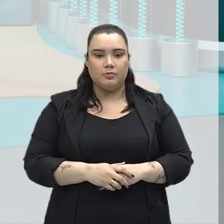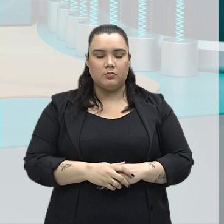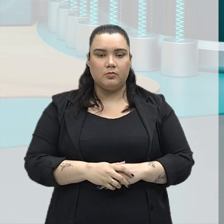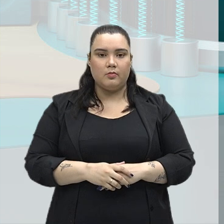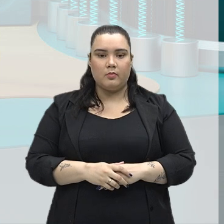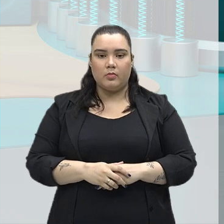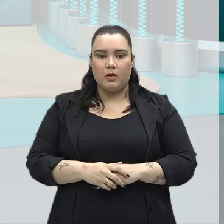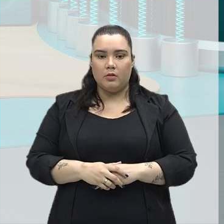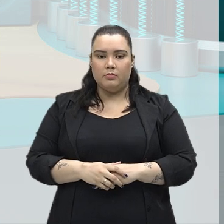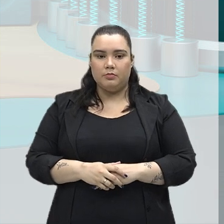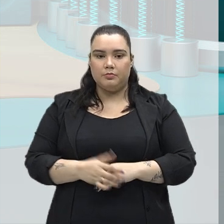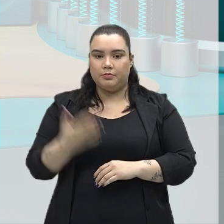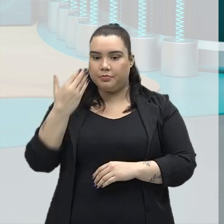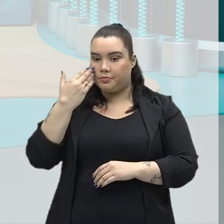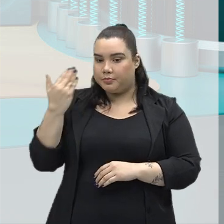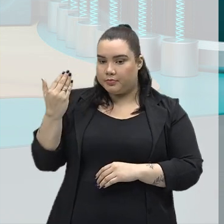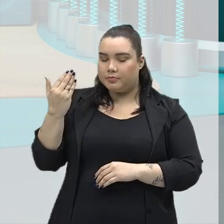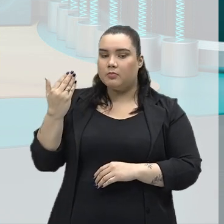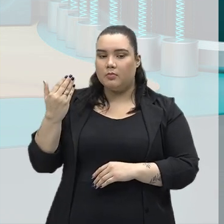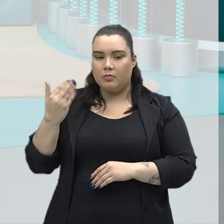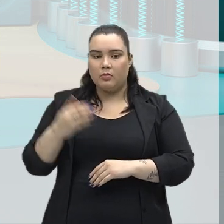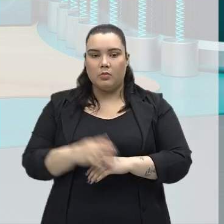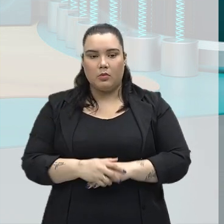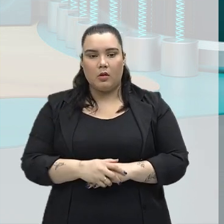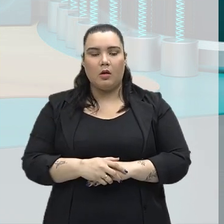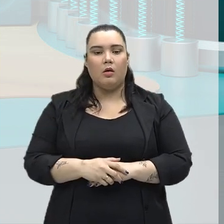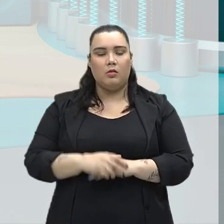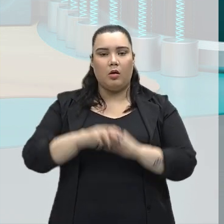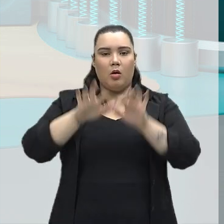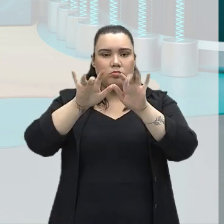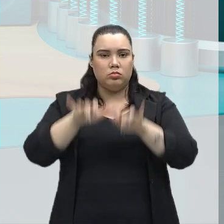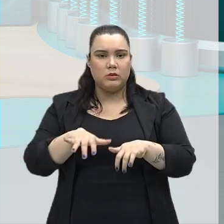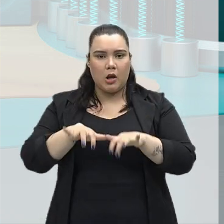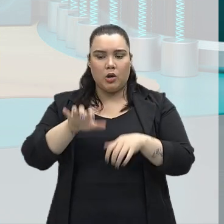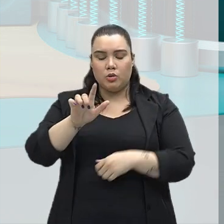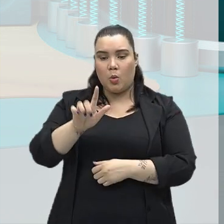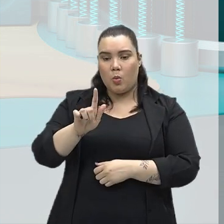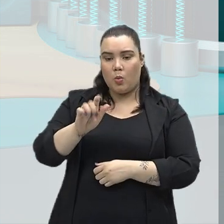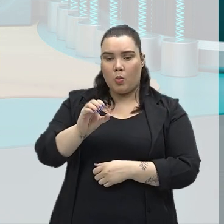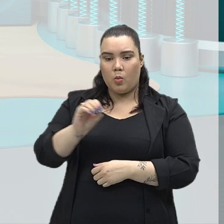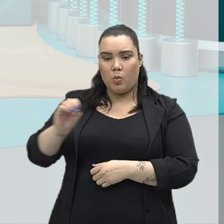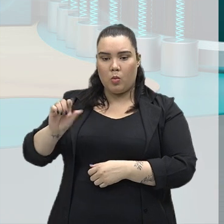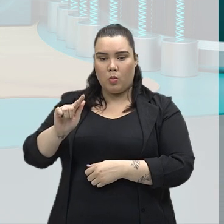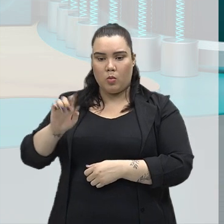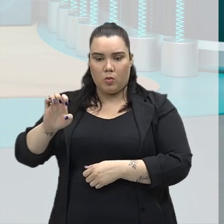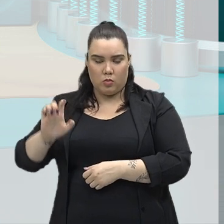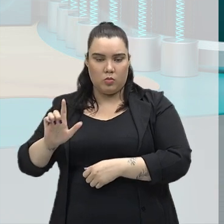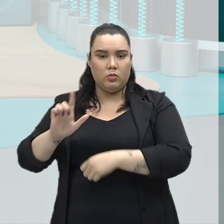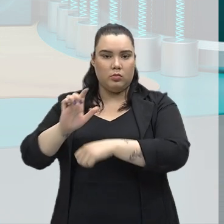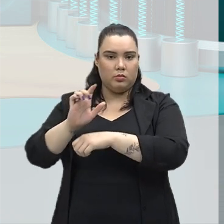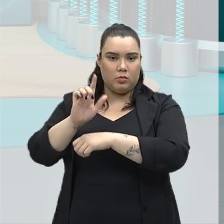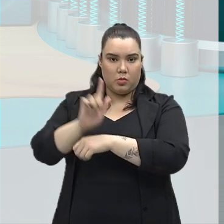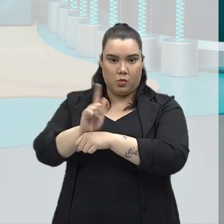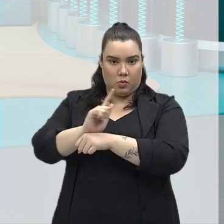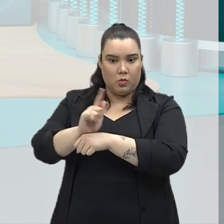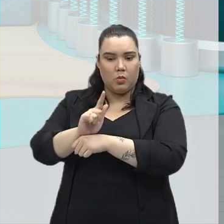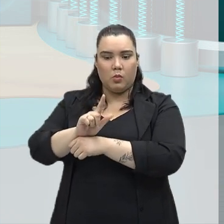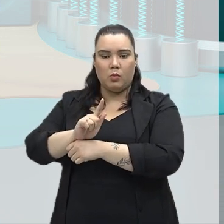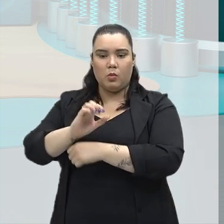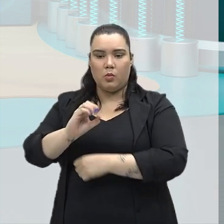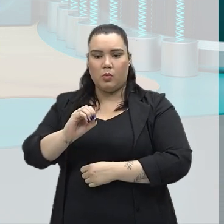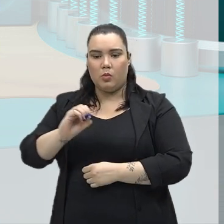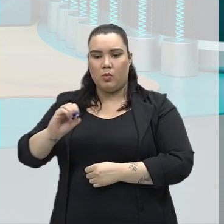Vamos lá. Quando nós fazemos uma busca no Google e olhamos qual site vamos acessar,